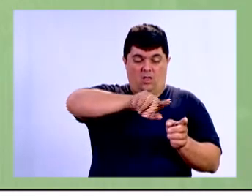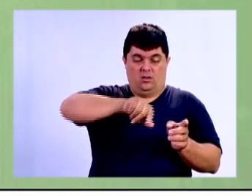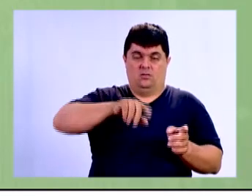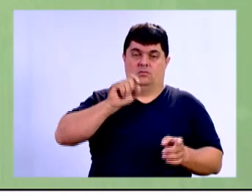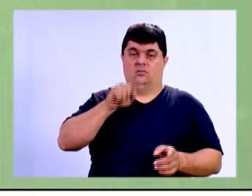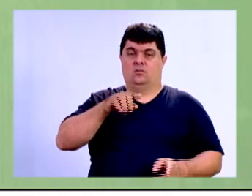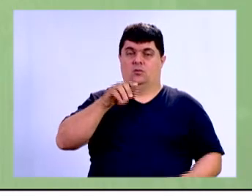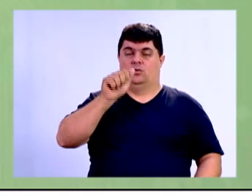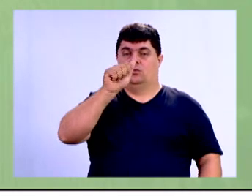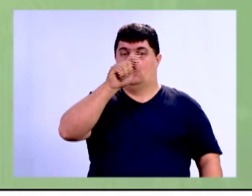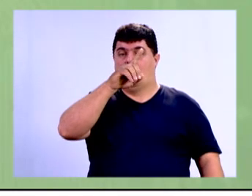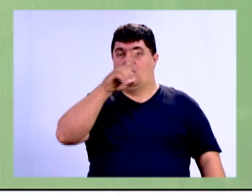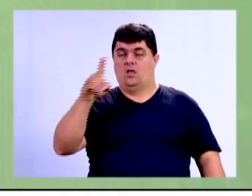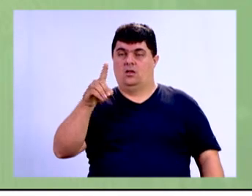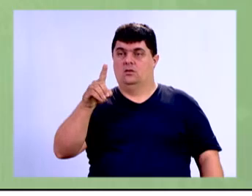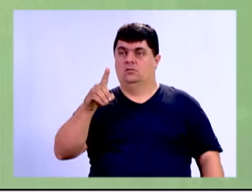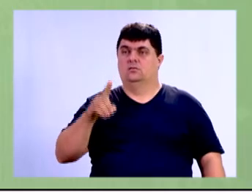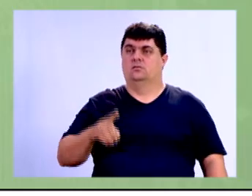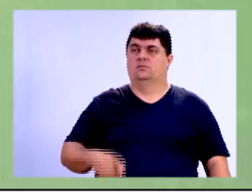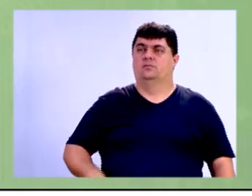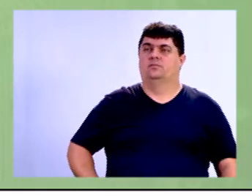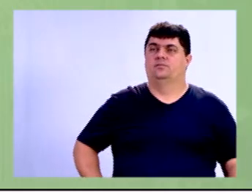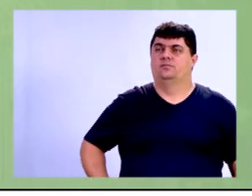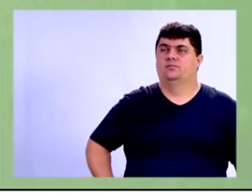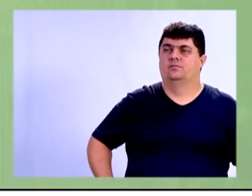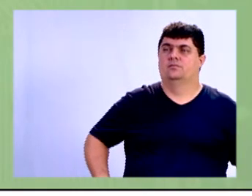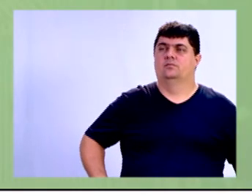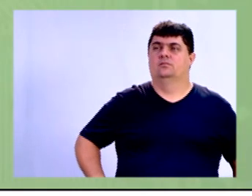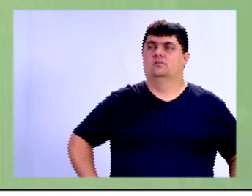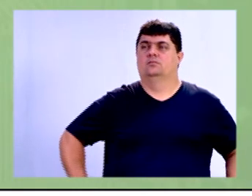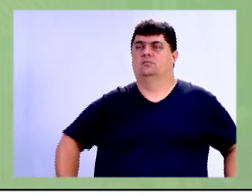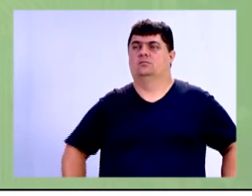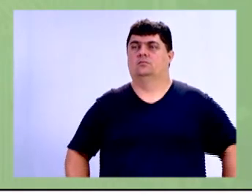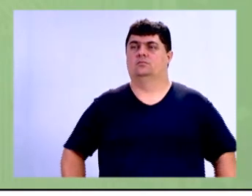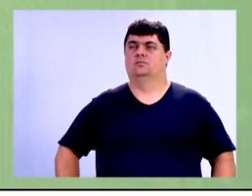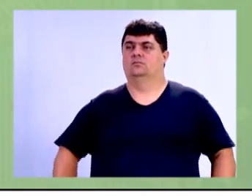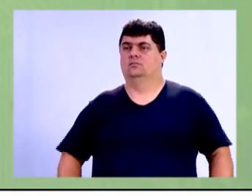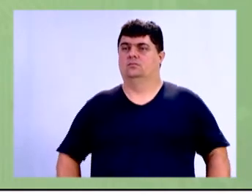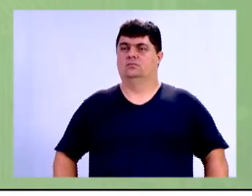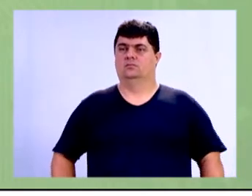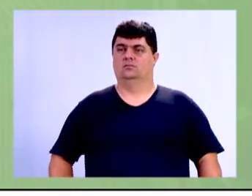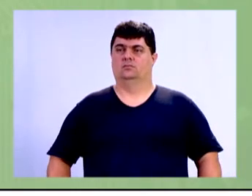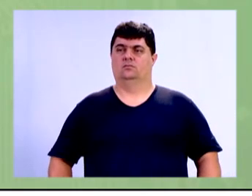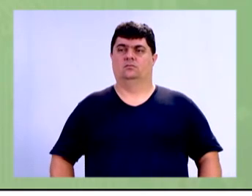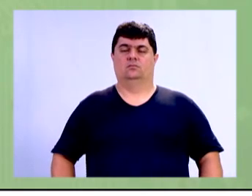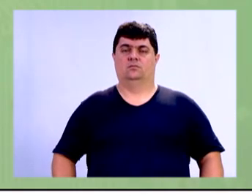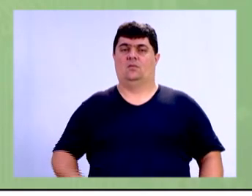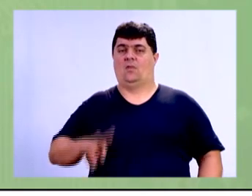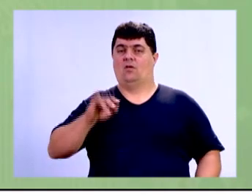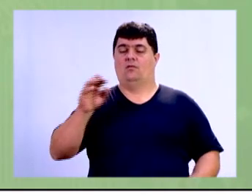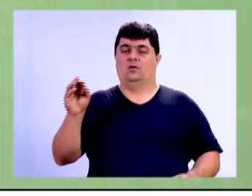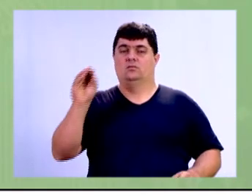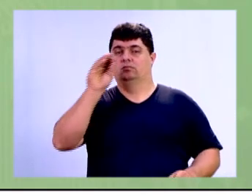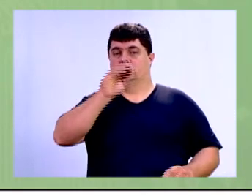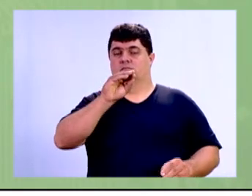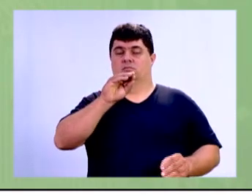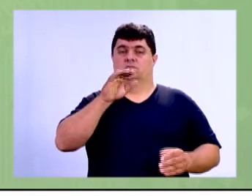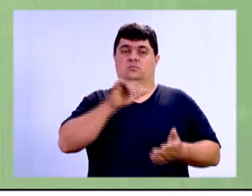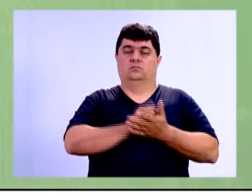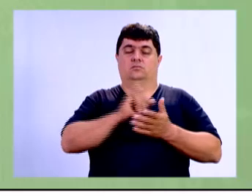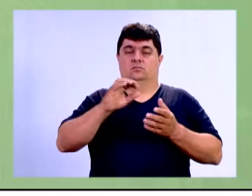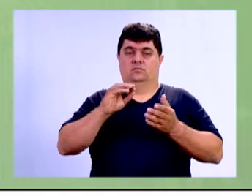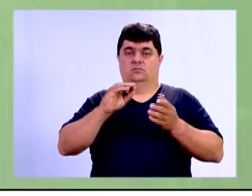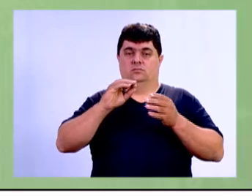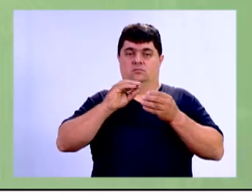Ponto .add, aquele método que eu falei que existe nos ArrayList. Quer dizer, eu vou adicionar na minha coleção